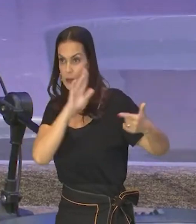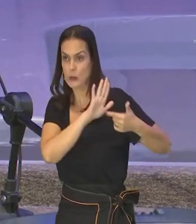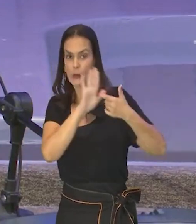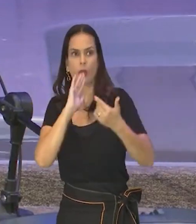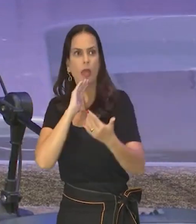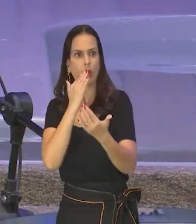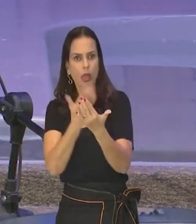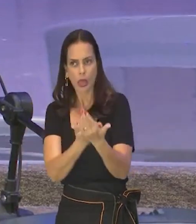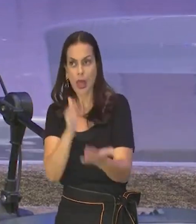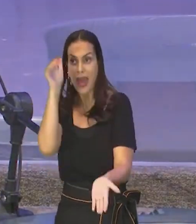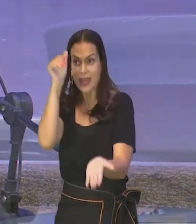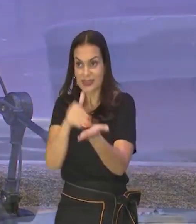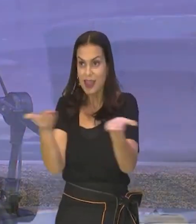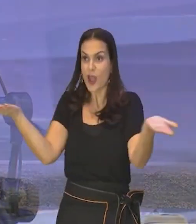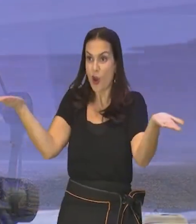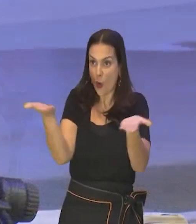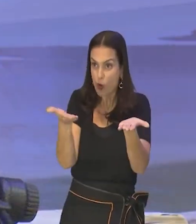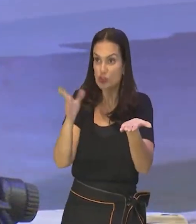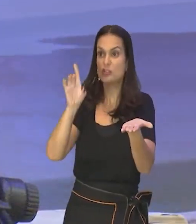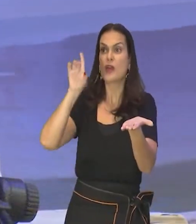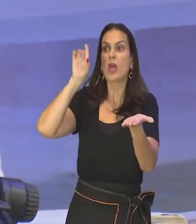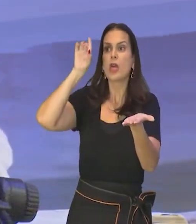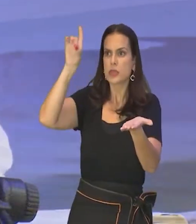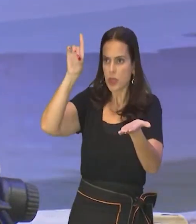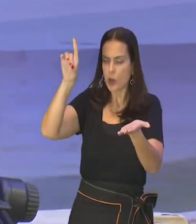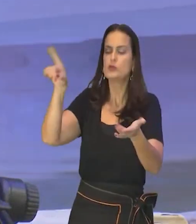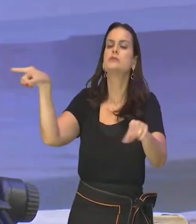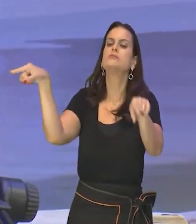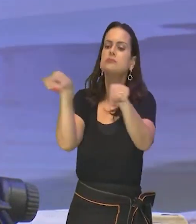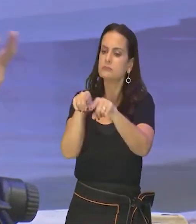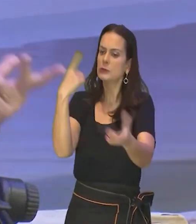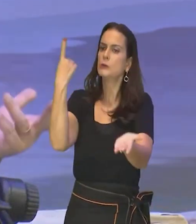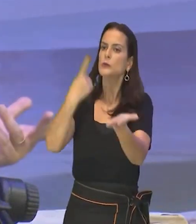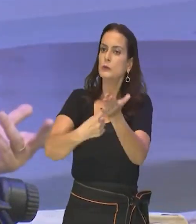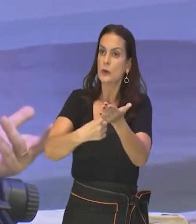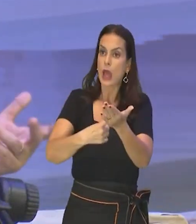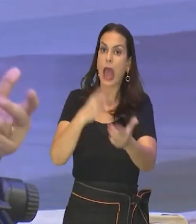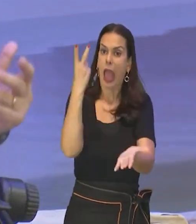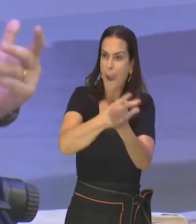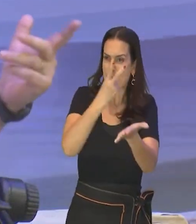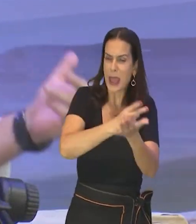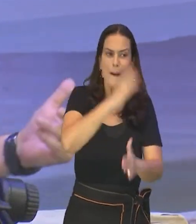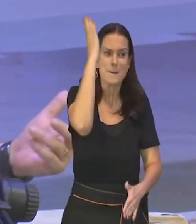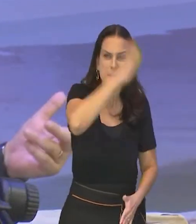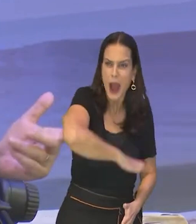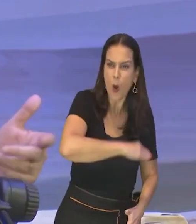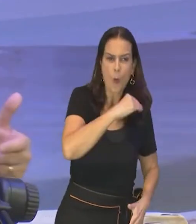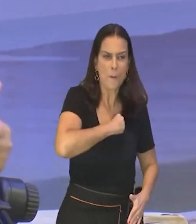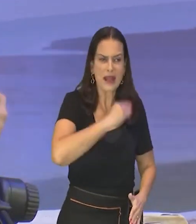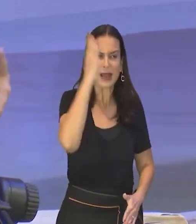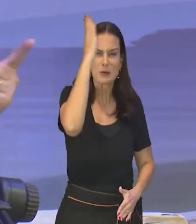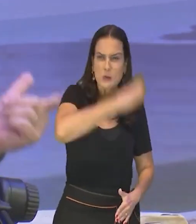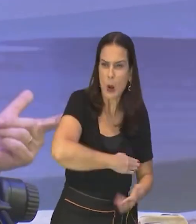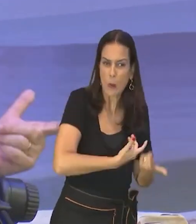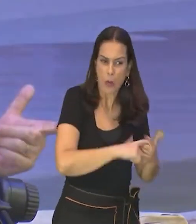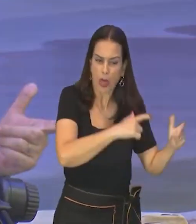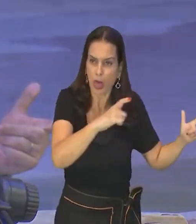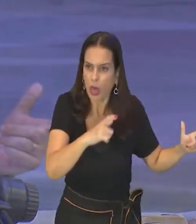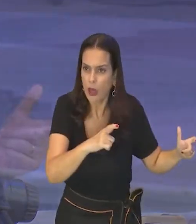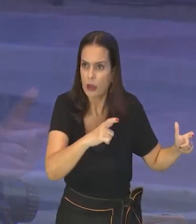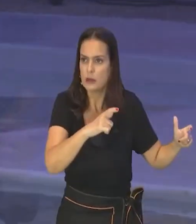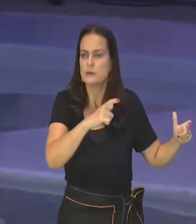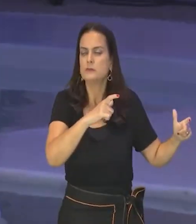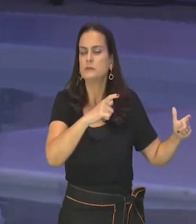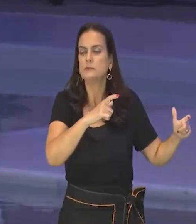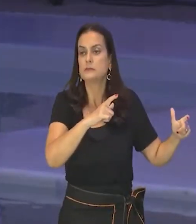hoje ainda Deus está se movimentando. A maldade cresce, o pecado cresce, a impiedade